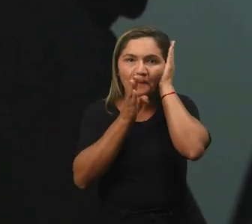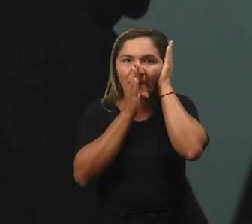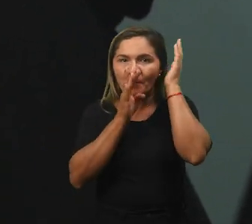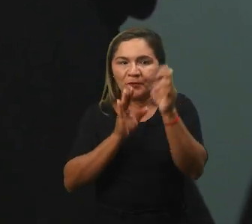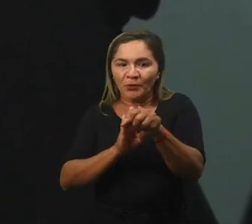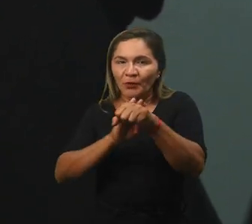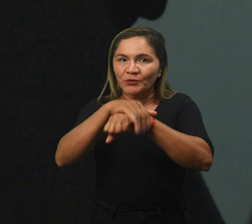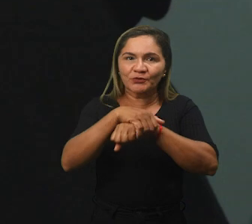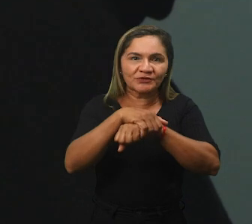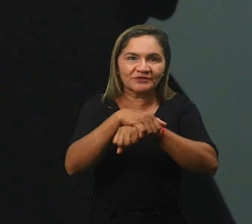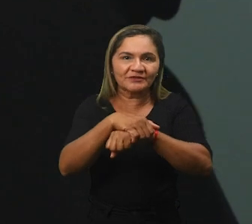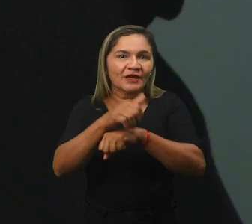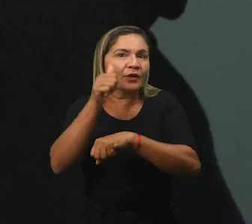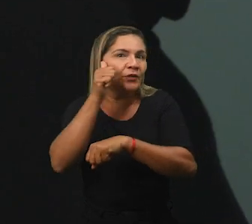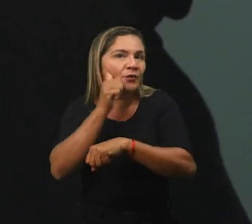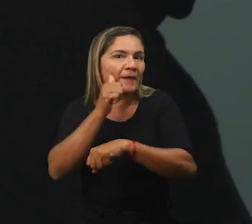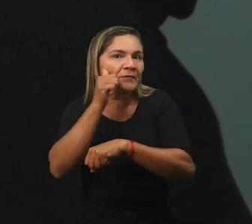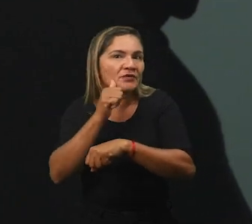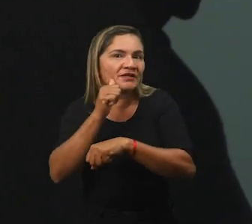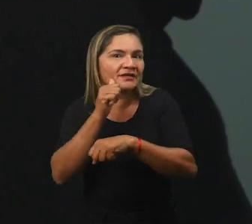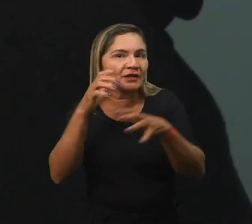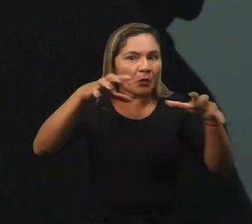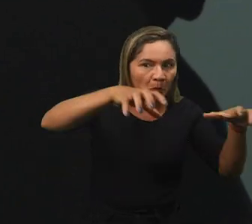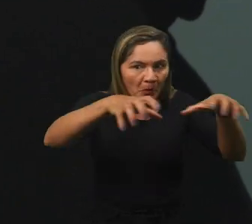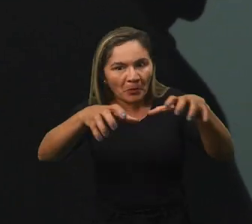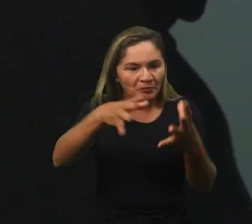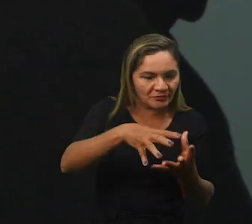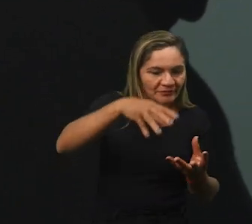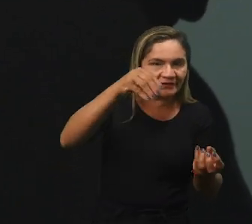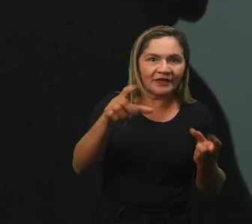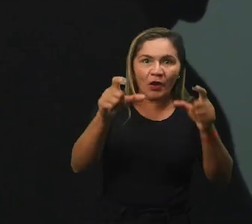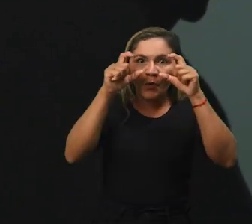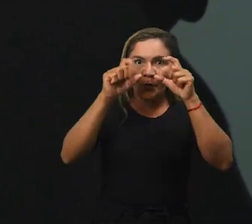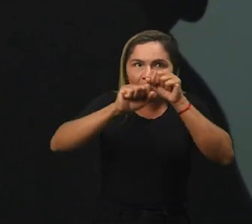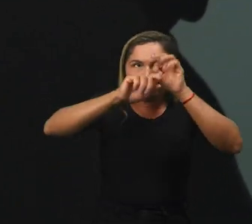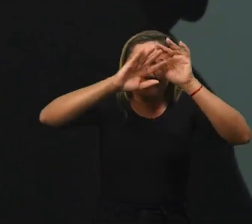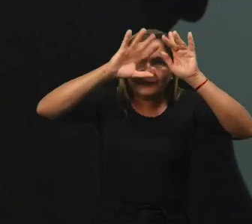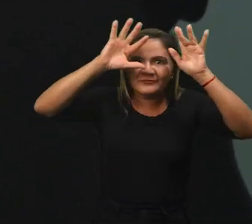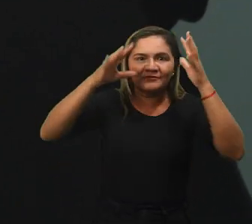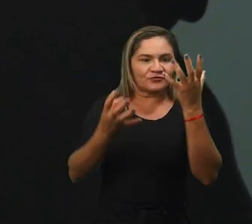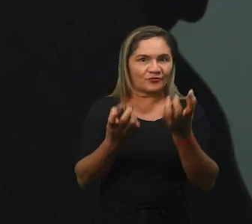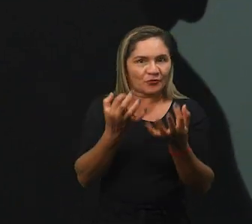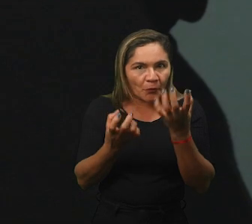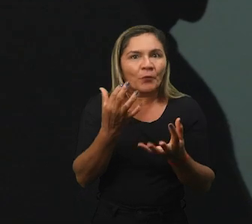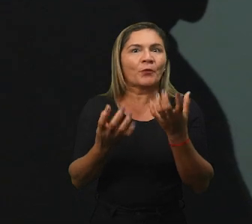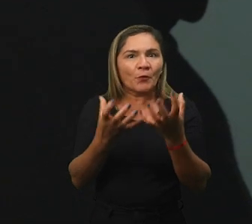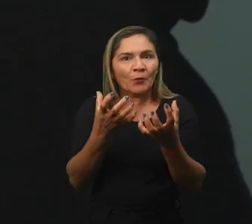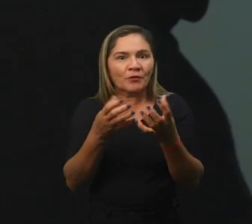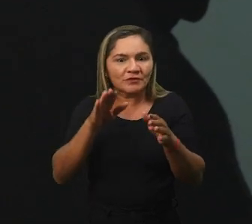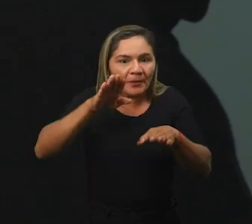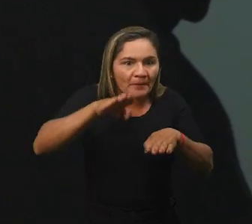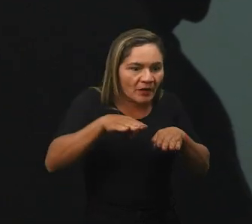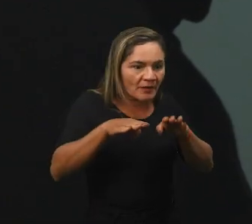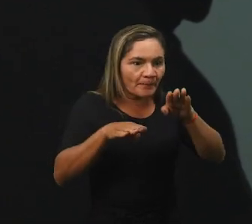da noite. Sua figura era descrita como uma sombra assustadora, com olhos que brilhavam como brasas ardentes,